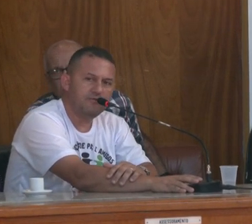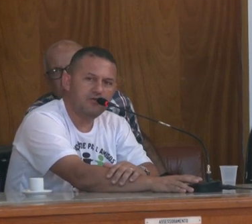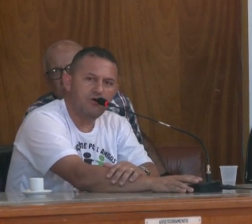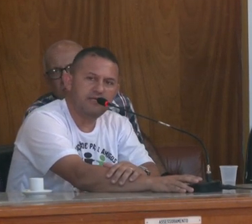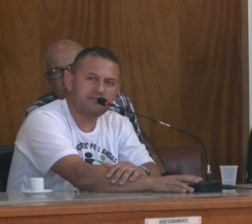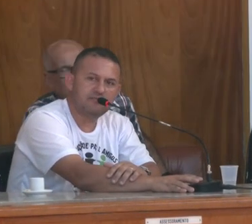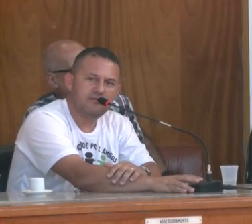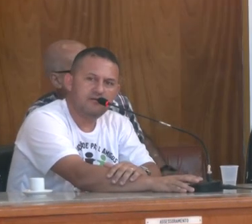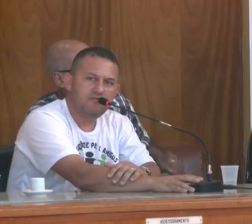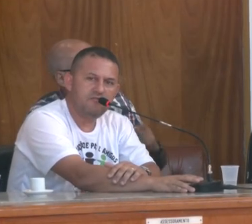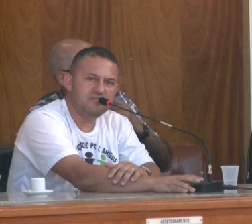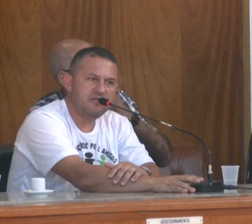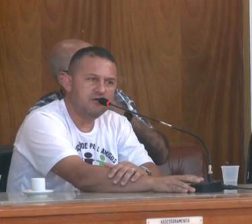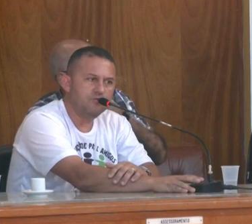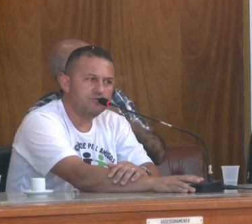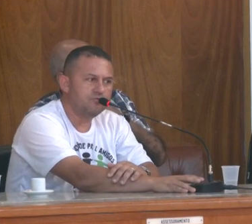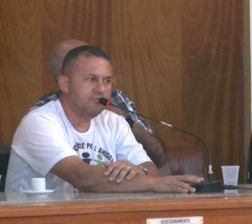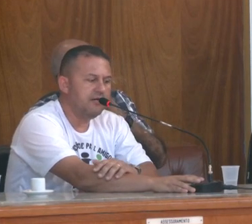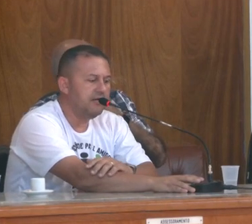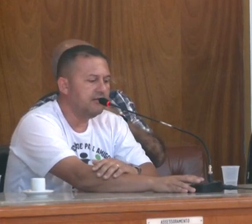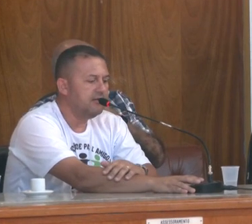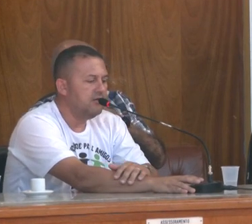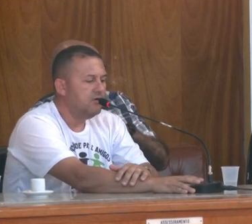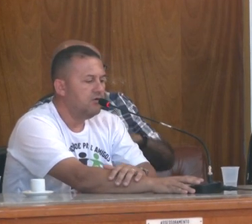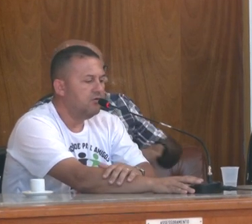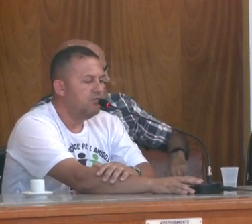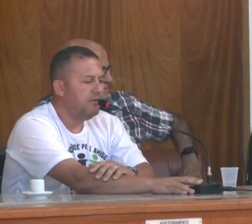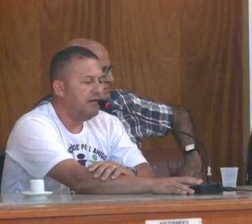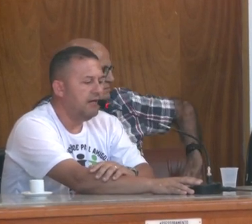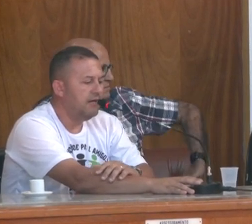partir do momento que nós fizemos